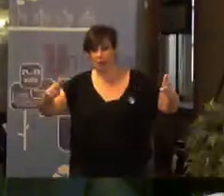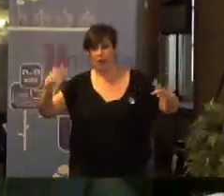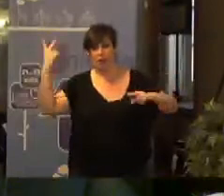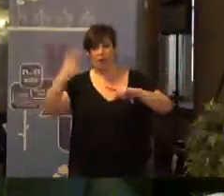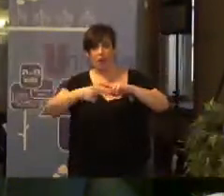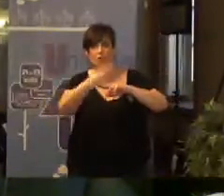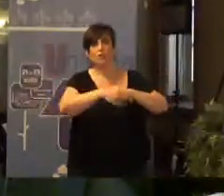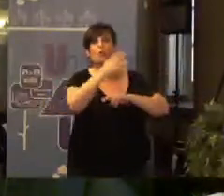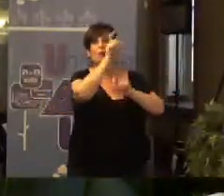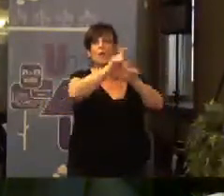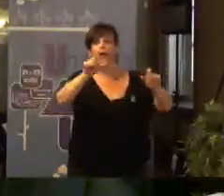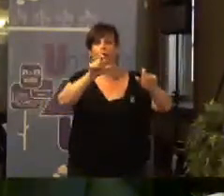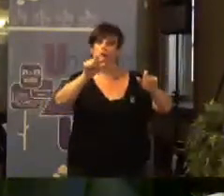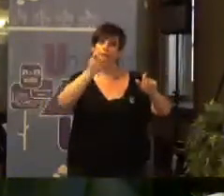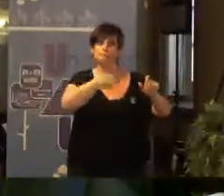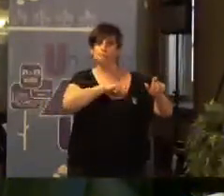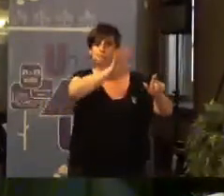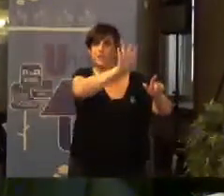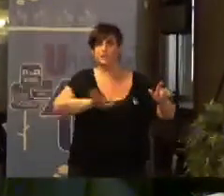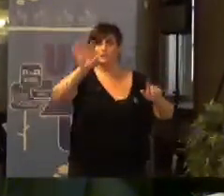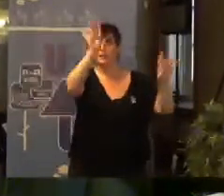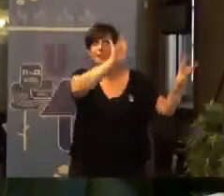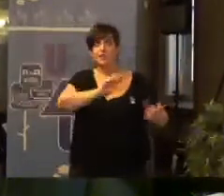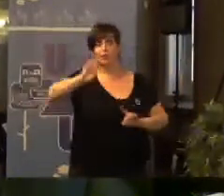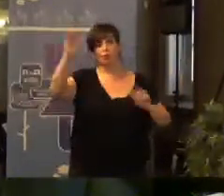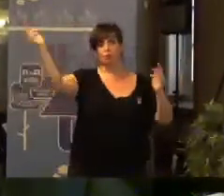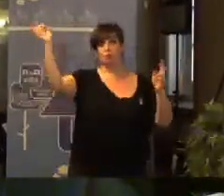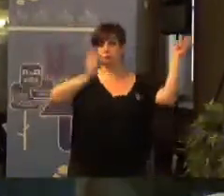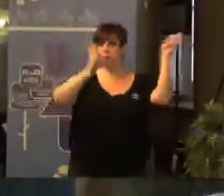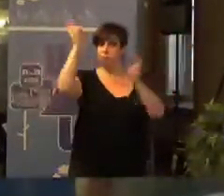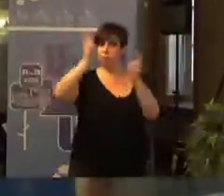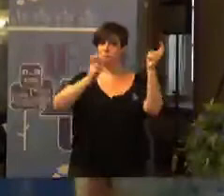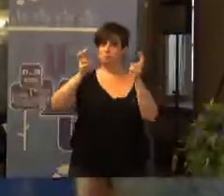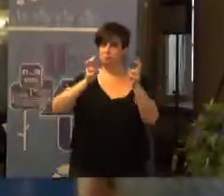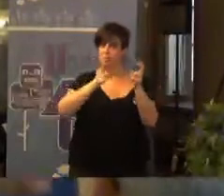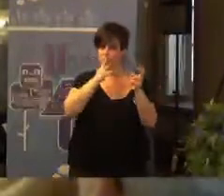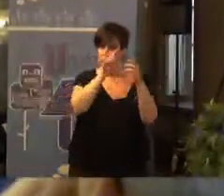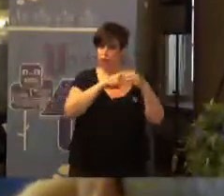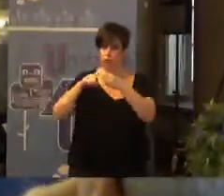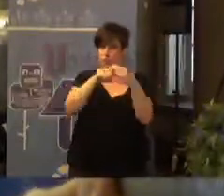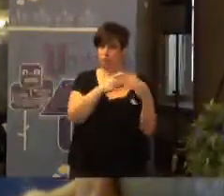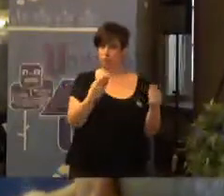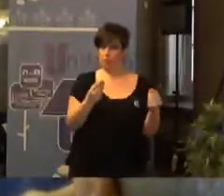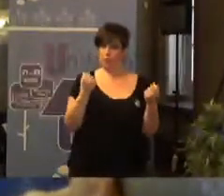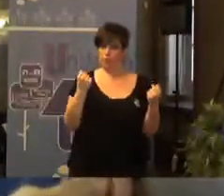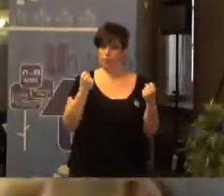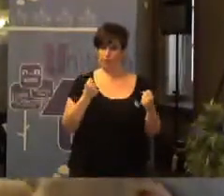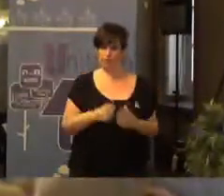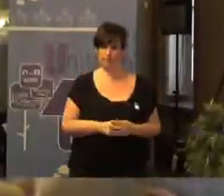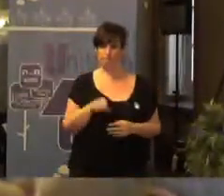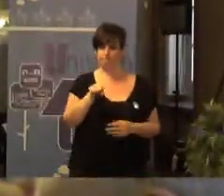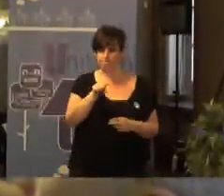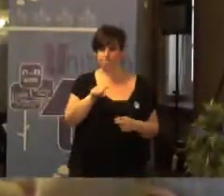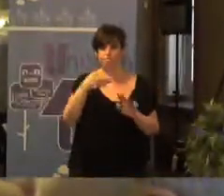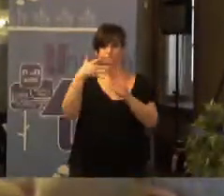partes do Estado, de outras nacións ou de outros territorios, como se queira chamar, que, efectivamente, tamén houve solidariedade de Canadá. Bueno, pois eso significa